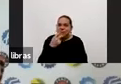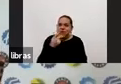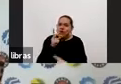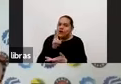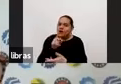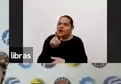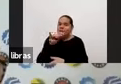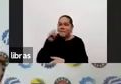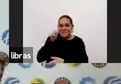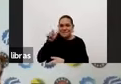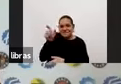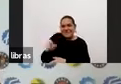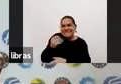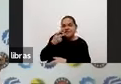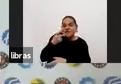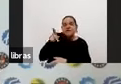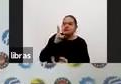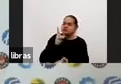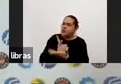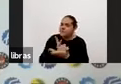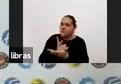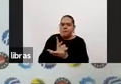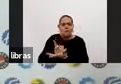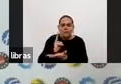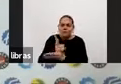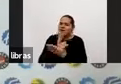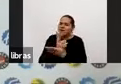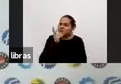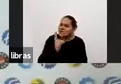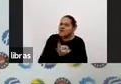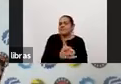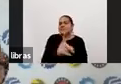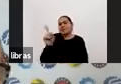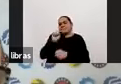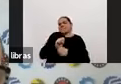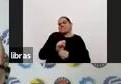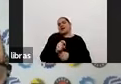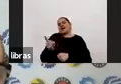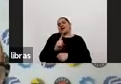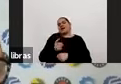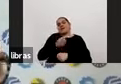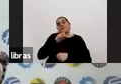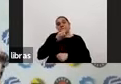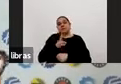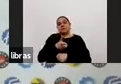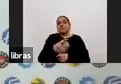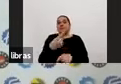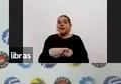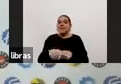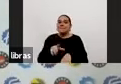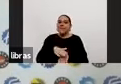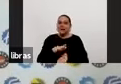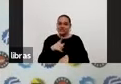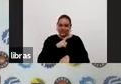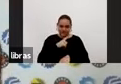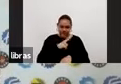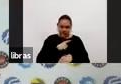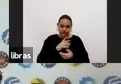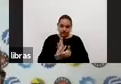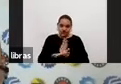Que cada vez possamos mais doar e dividir o que temos. Porque quanto mais a gente divide, mais a gente tem.